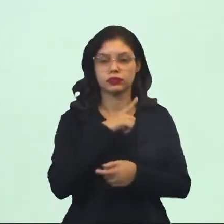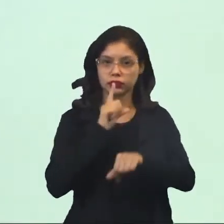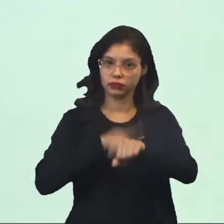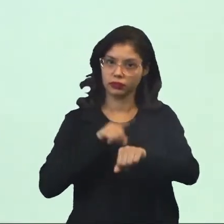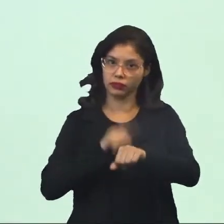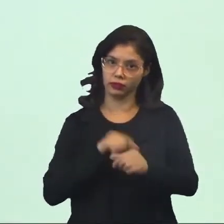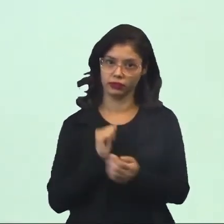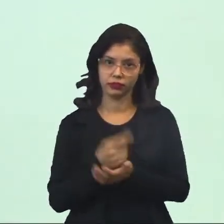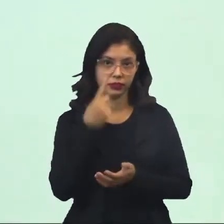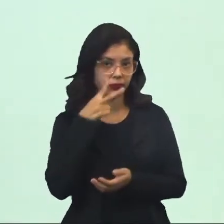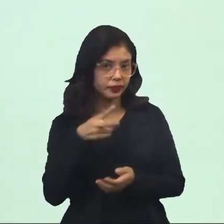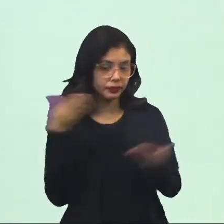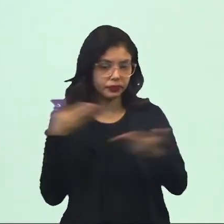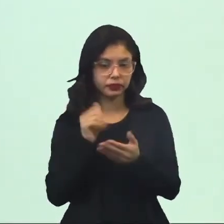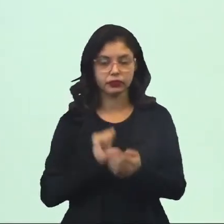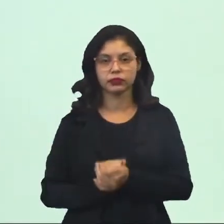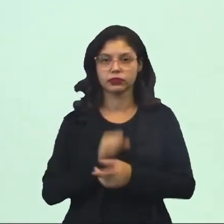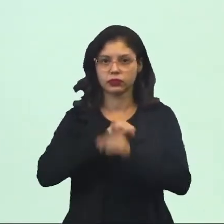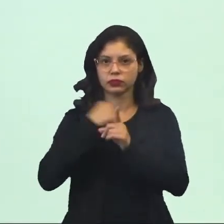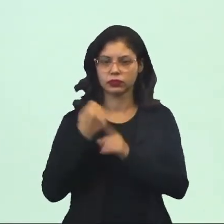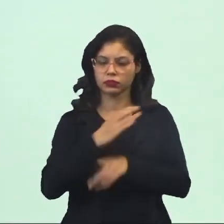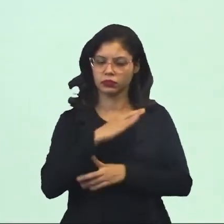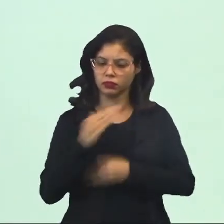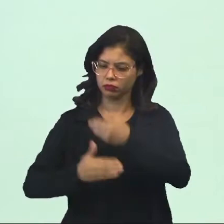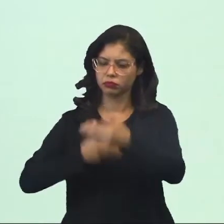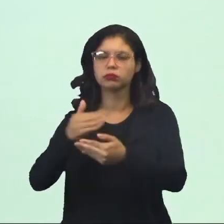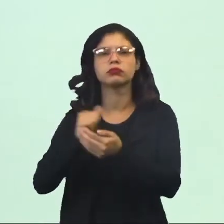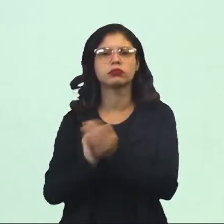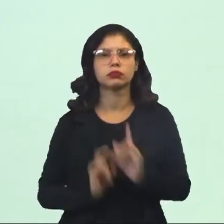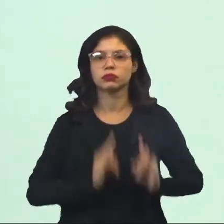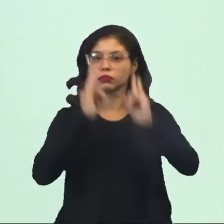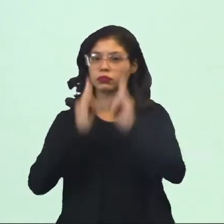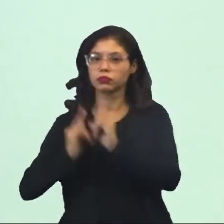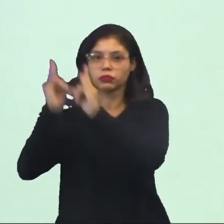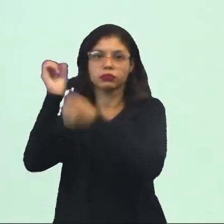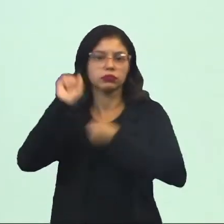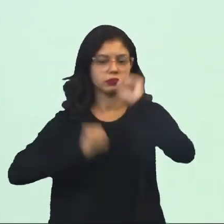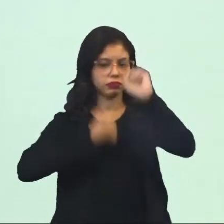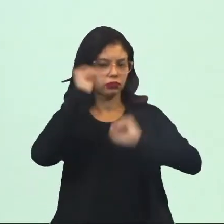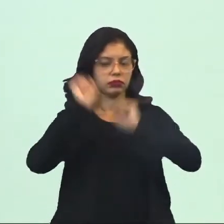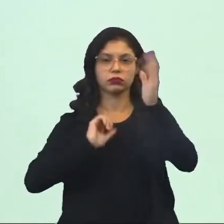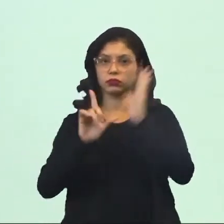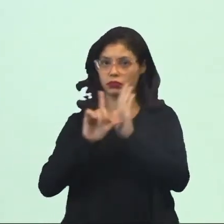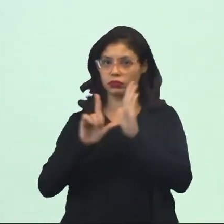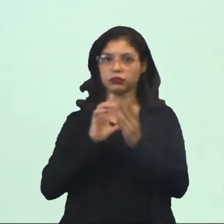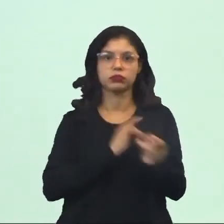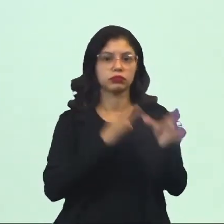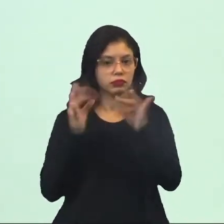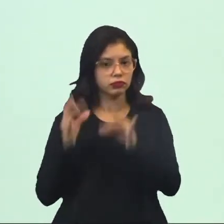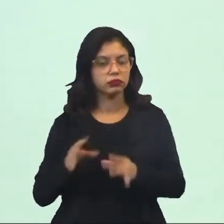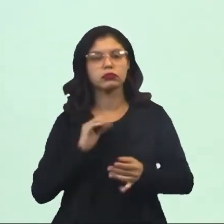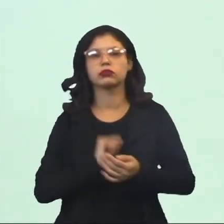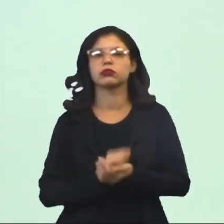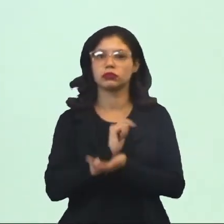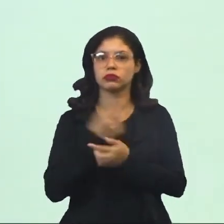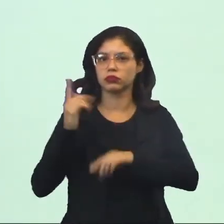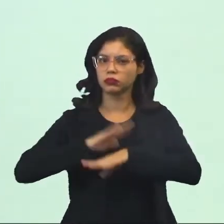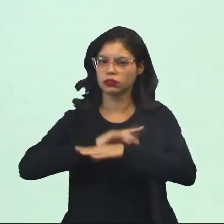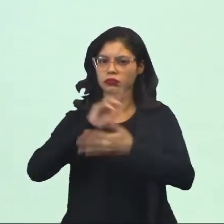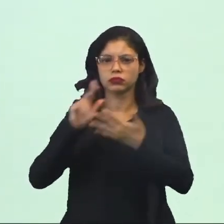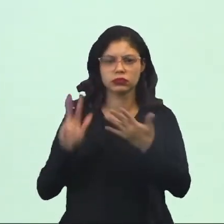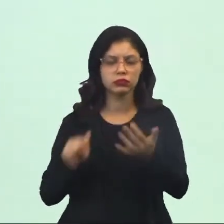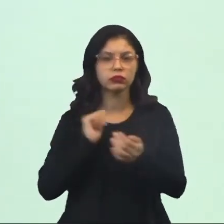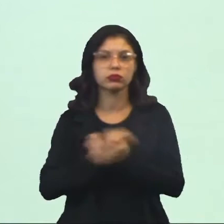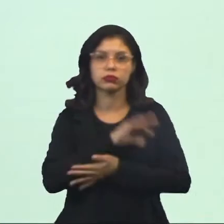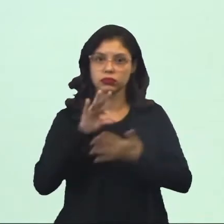chegamos ao que vemos hoje. Uma cidade bem desenvolvida, prédios, indústrias, lojas, comércios, os mais variados